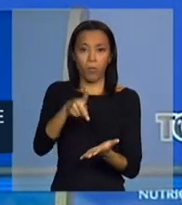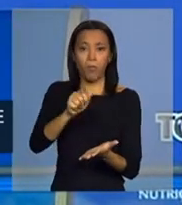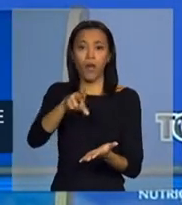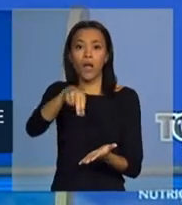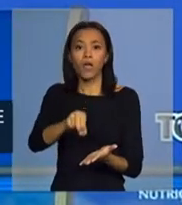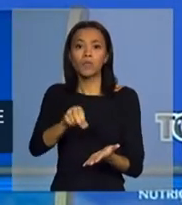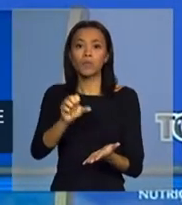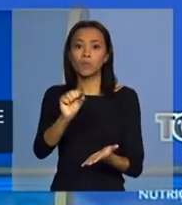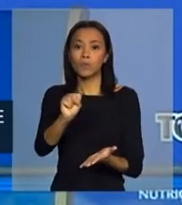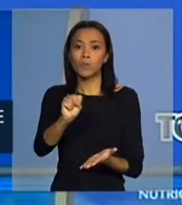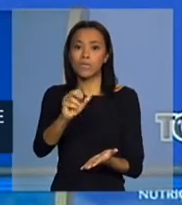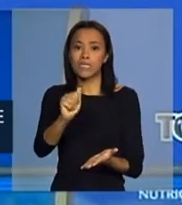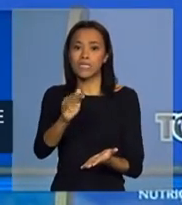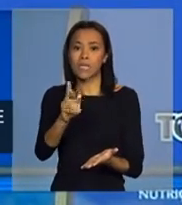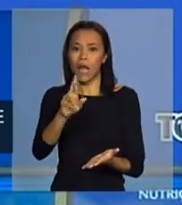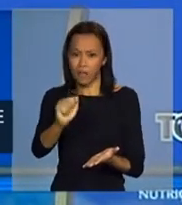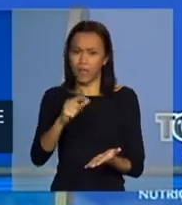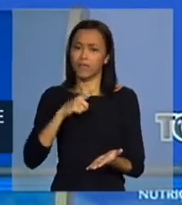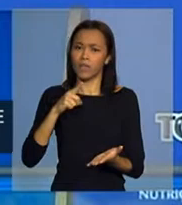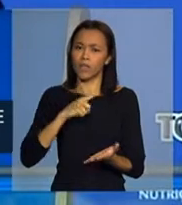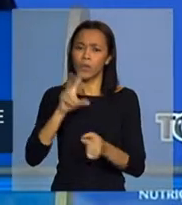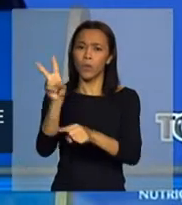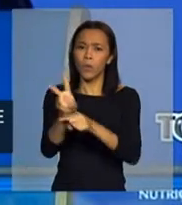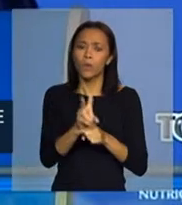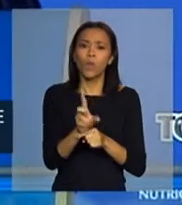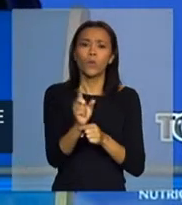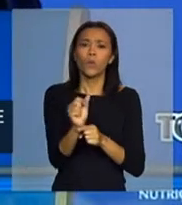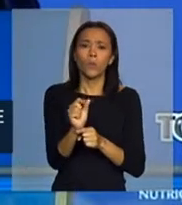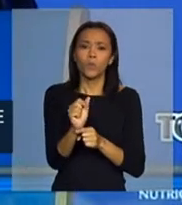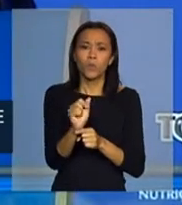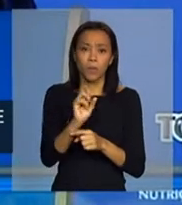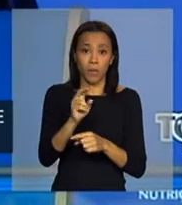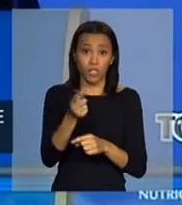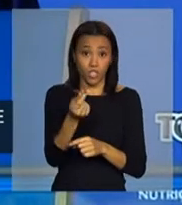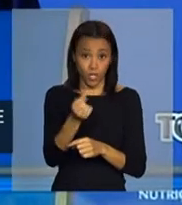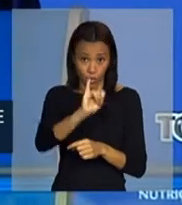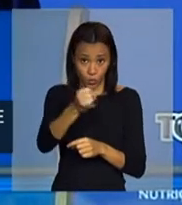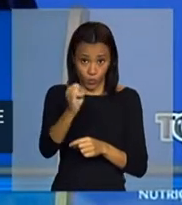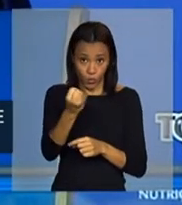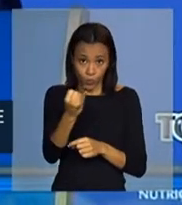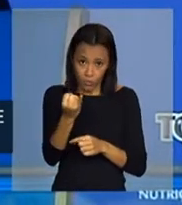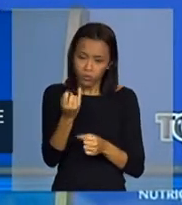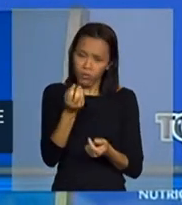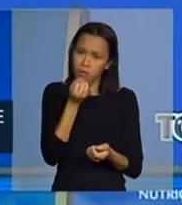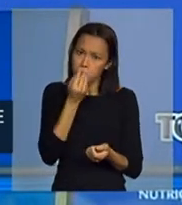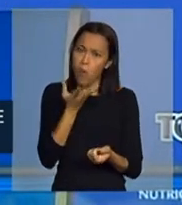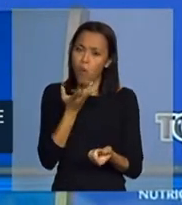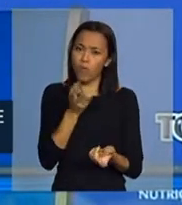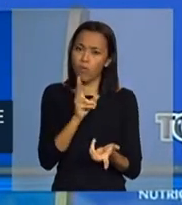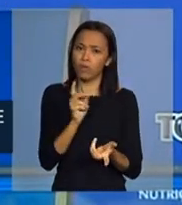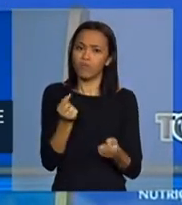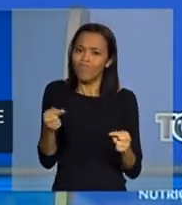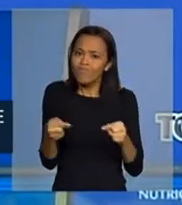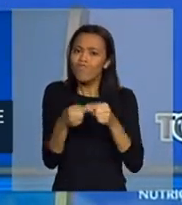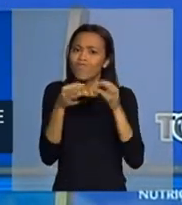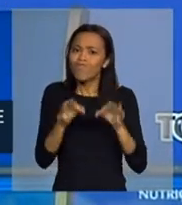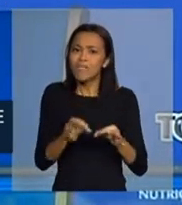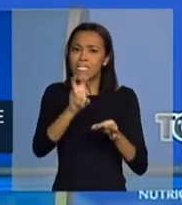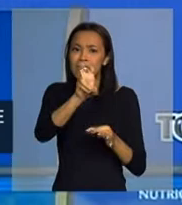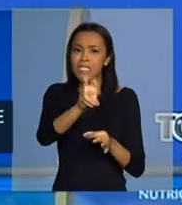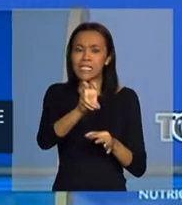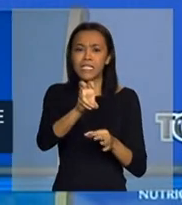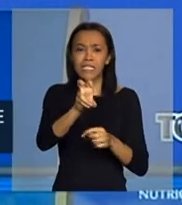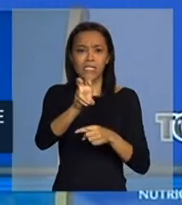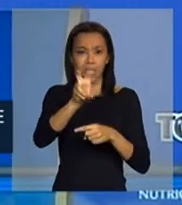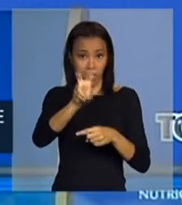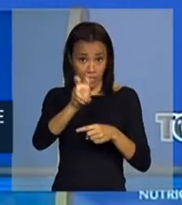linha que teve juros bastante, eu diria, adequados, em torno de